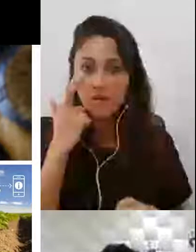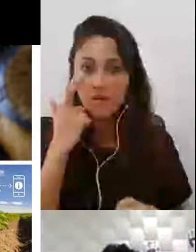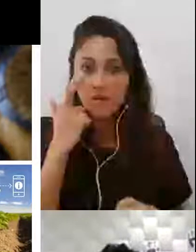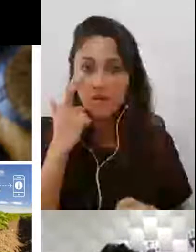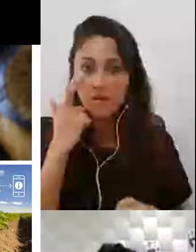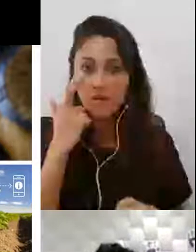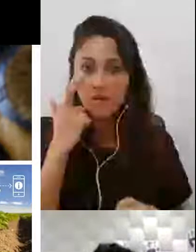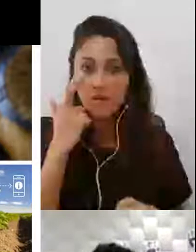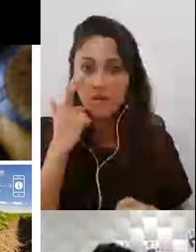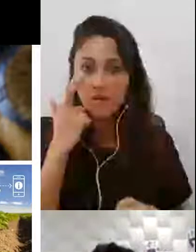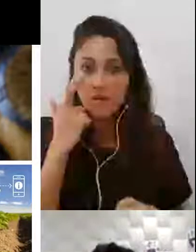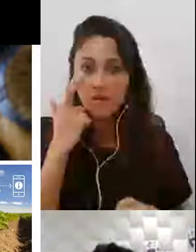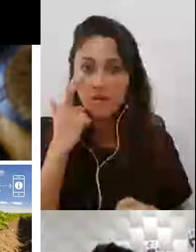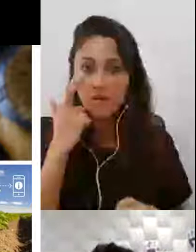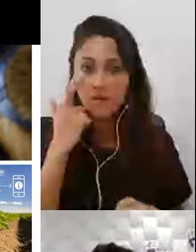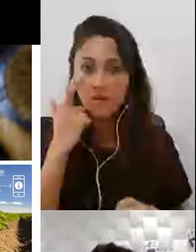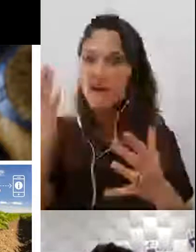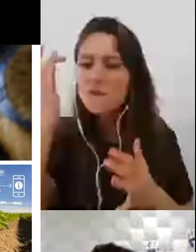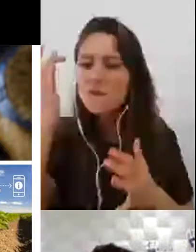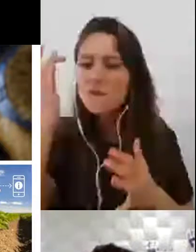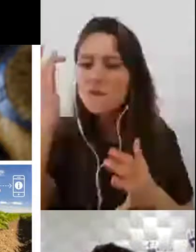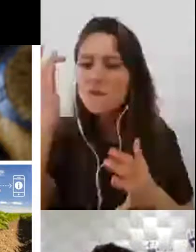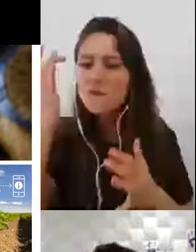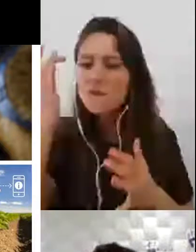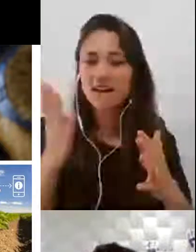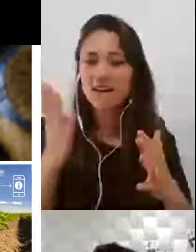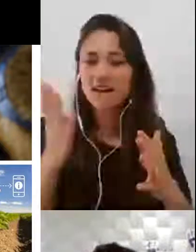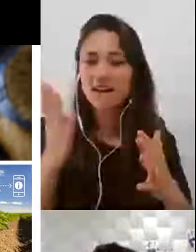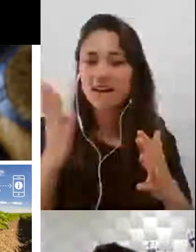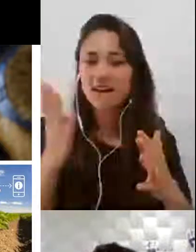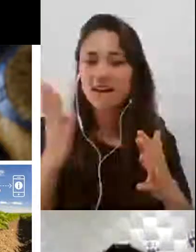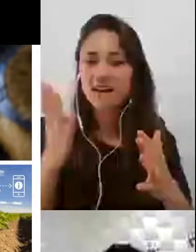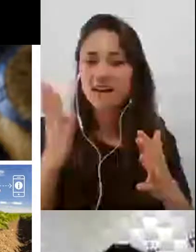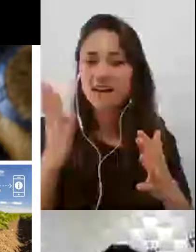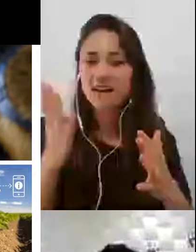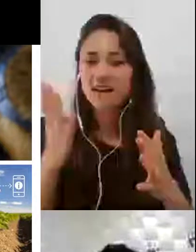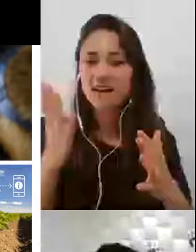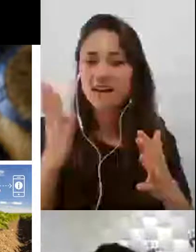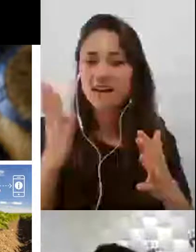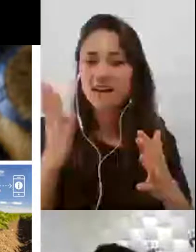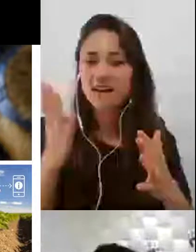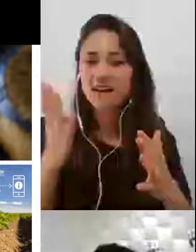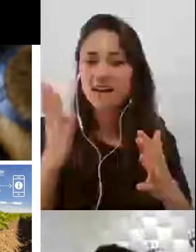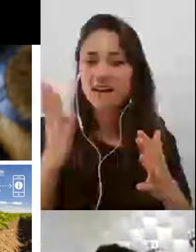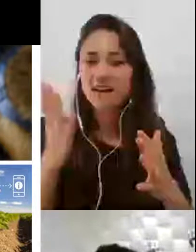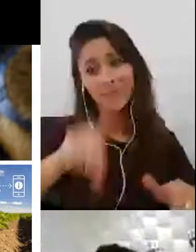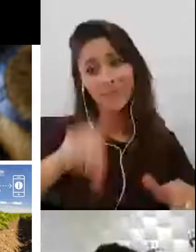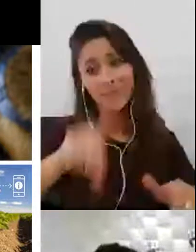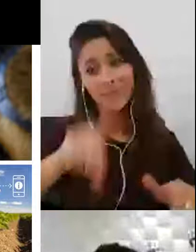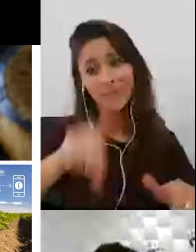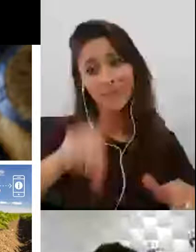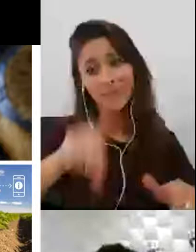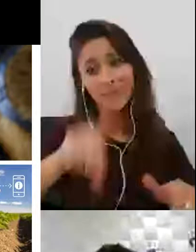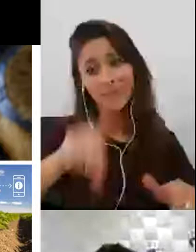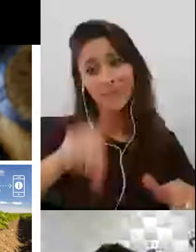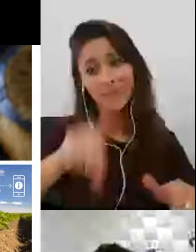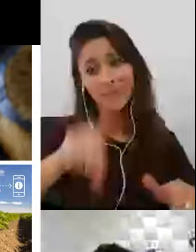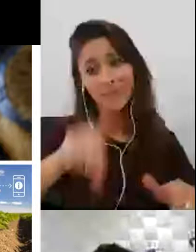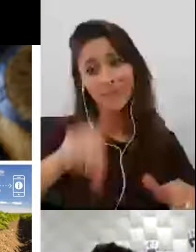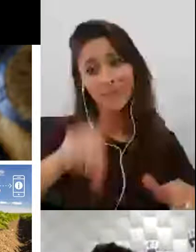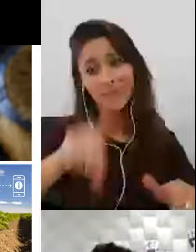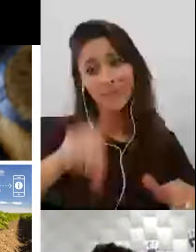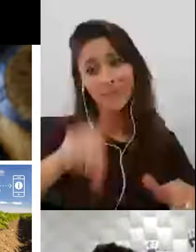consiga facilitar cada vez mais a vida do ser humano. E é isso que a gente busca, né? A gente desenvolver produtos,